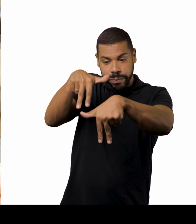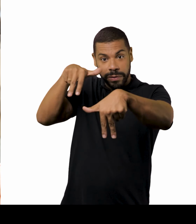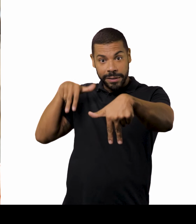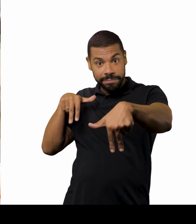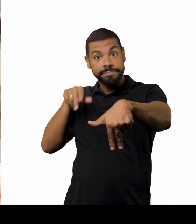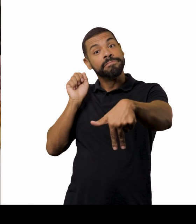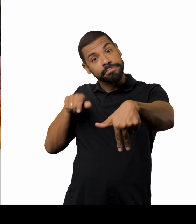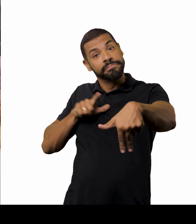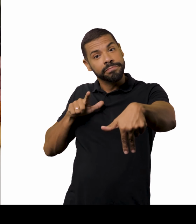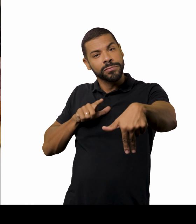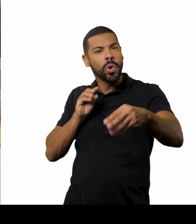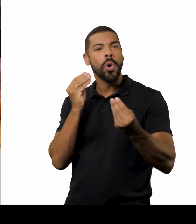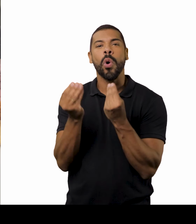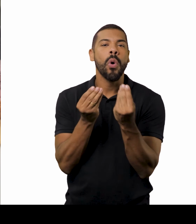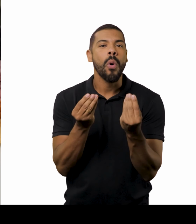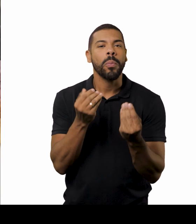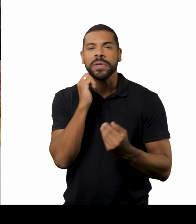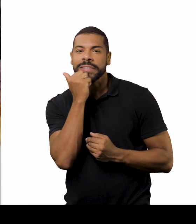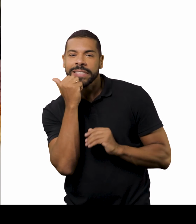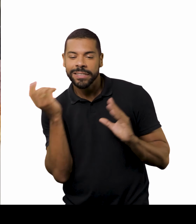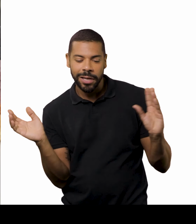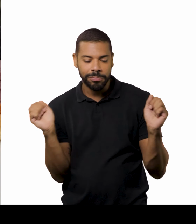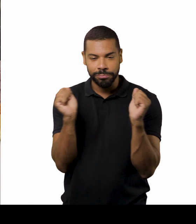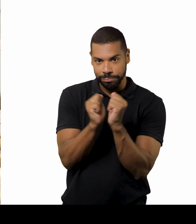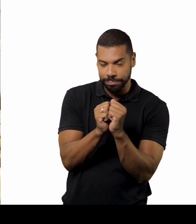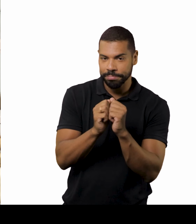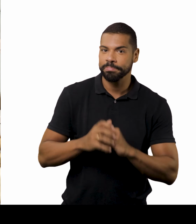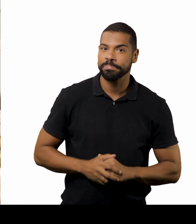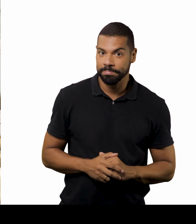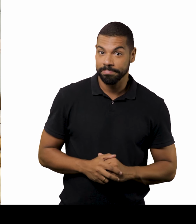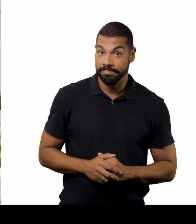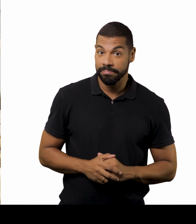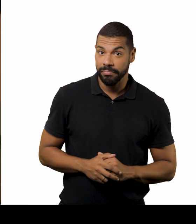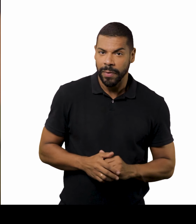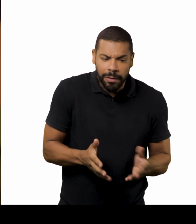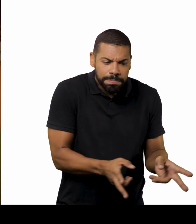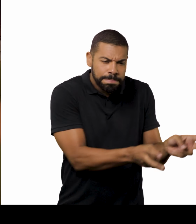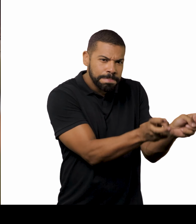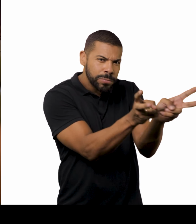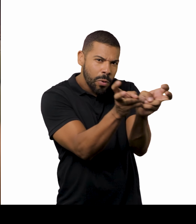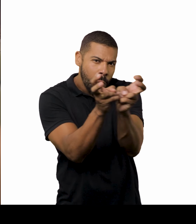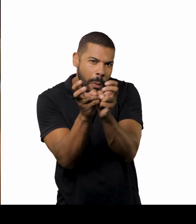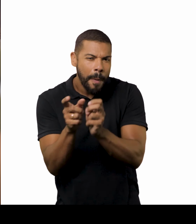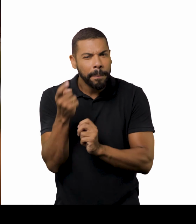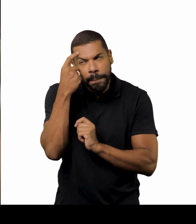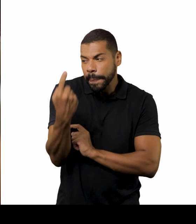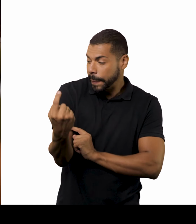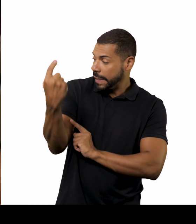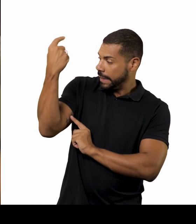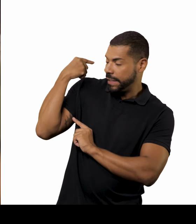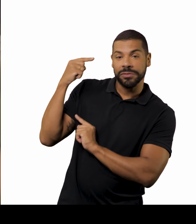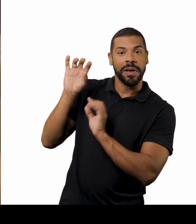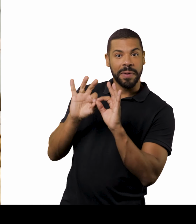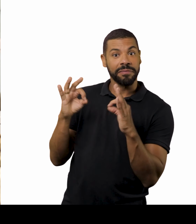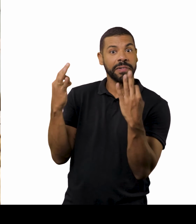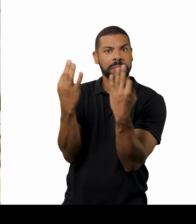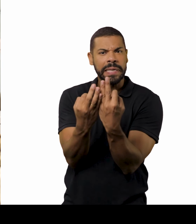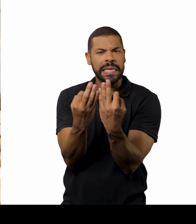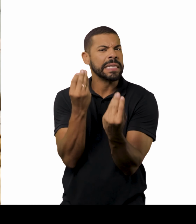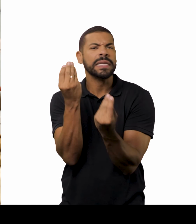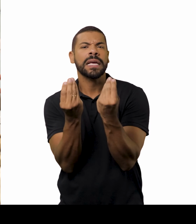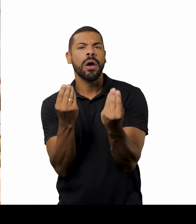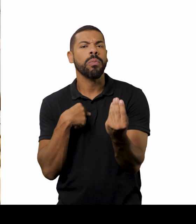também esse conhecimento mais contemporâneo, integrando essas ciências. O meu trabalho ele começa quando eu olho para minha família, minha árvore